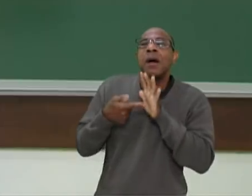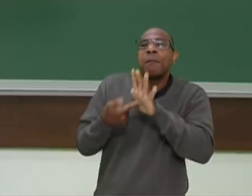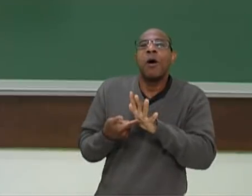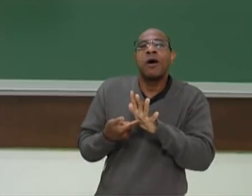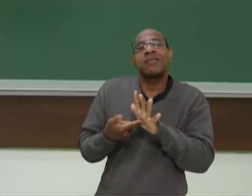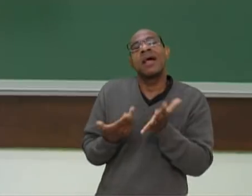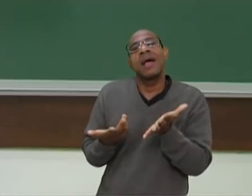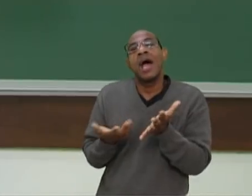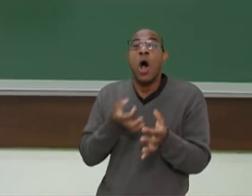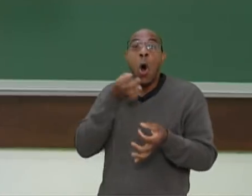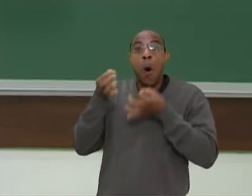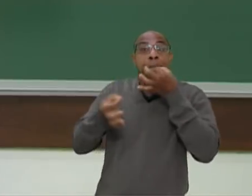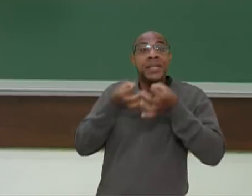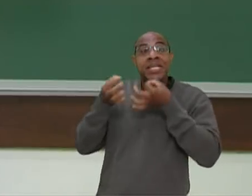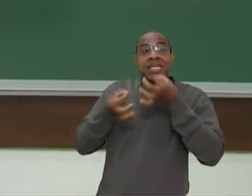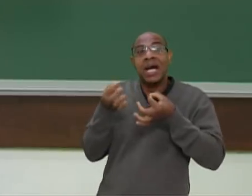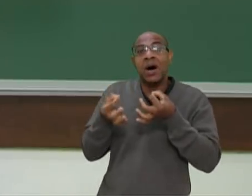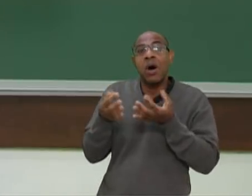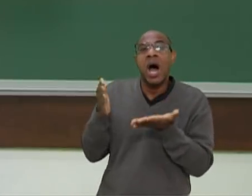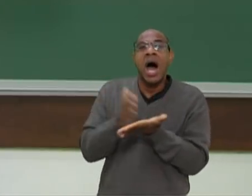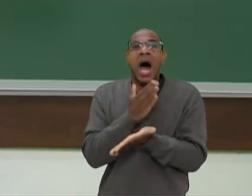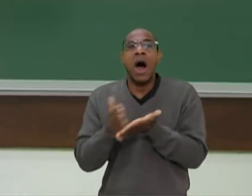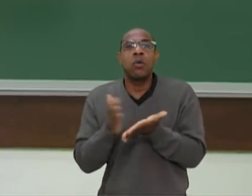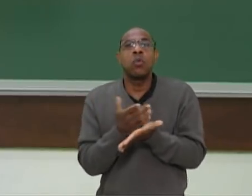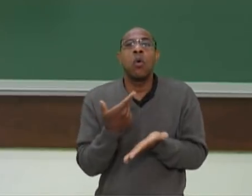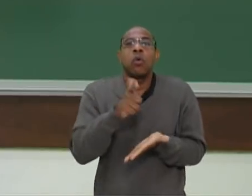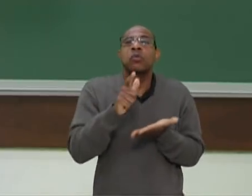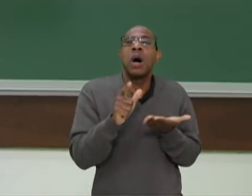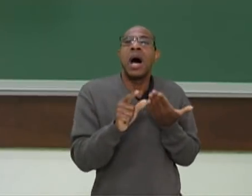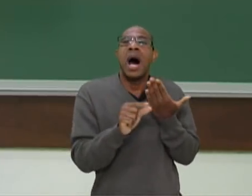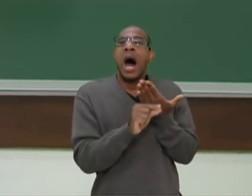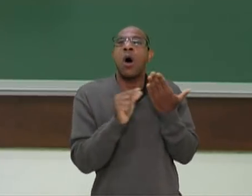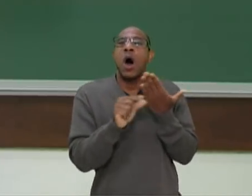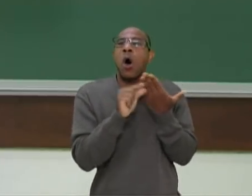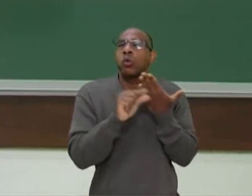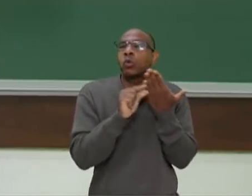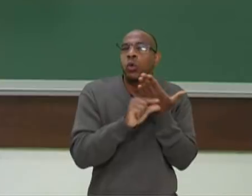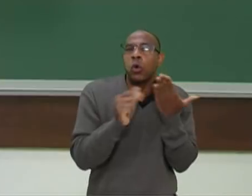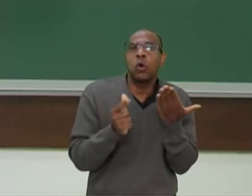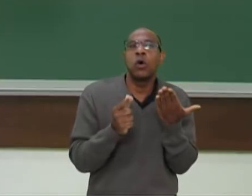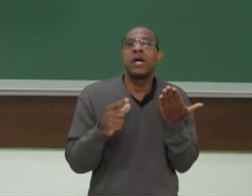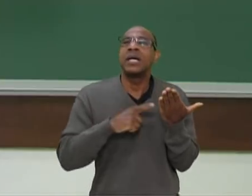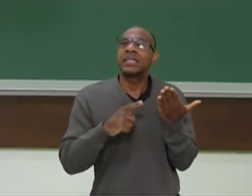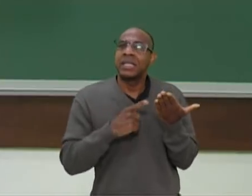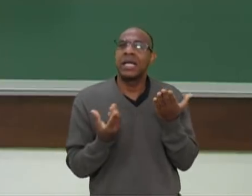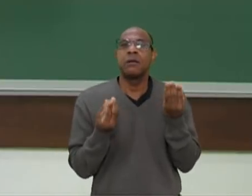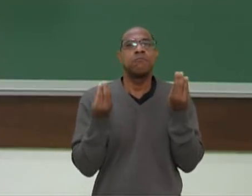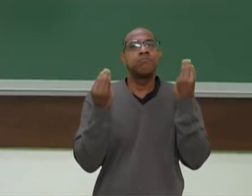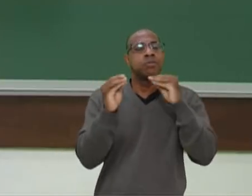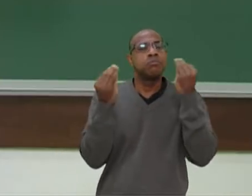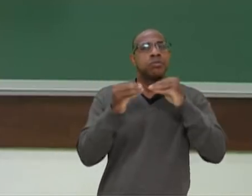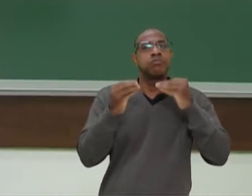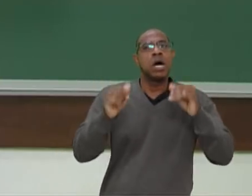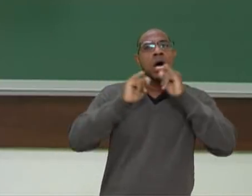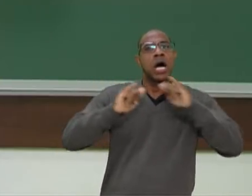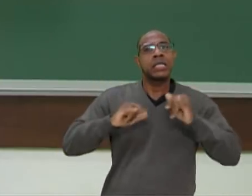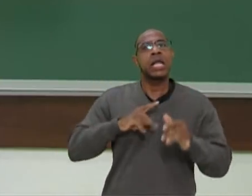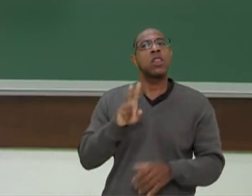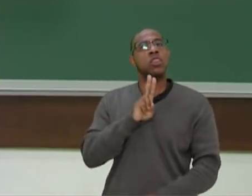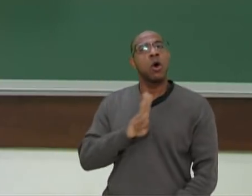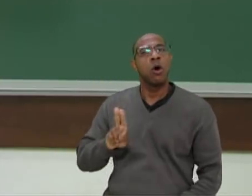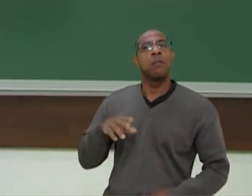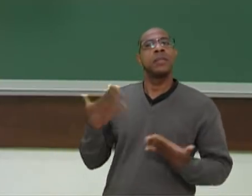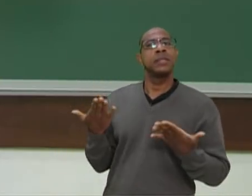citando a opinião de algum autor que tem publicações, que tem